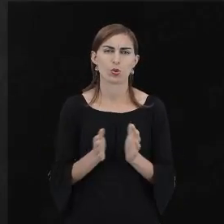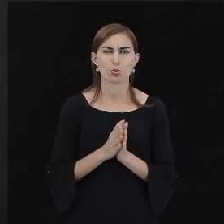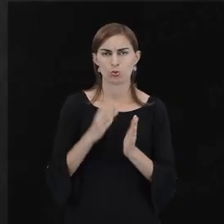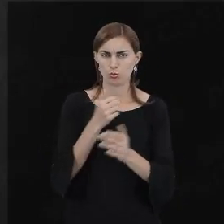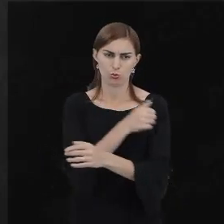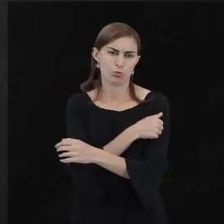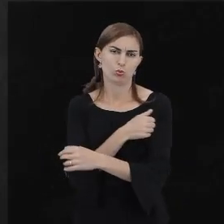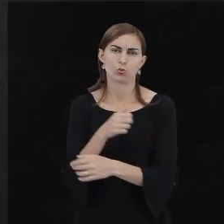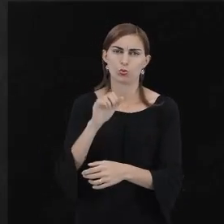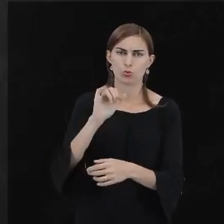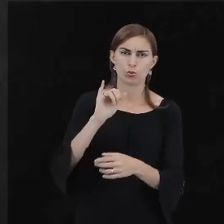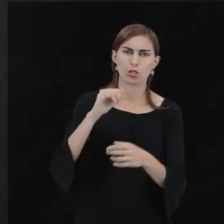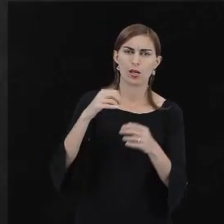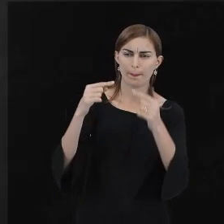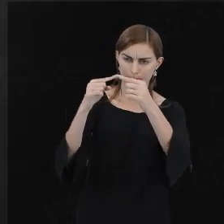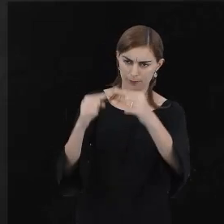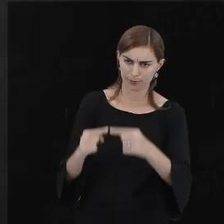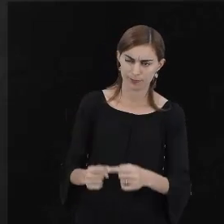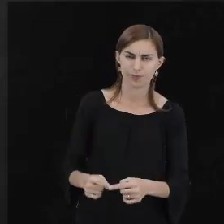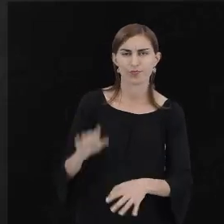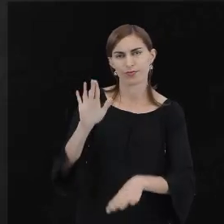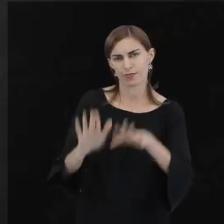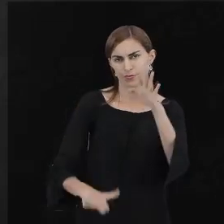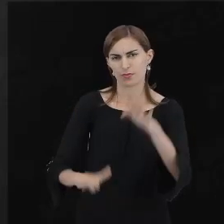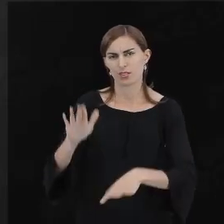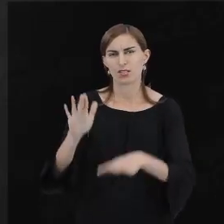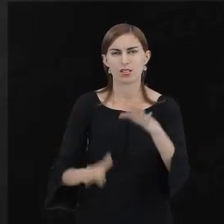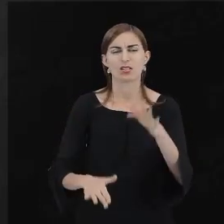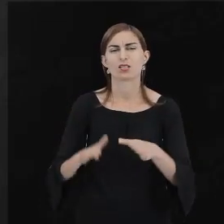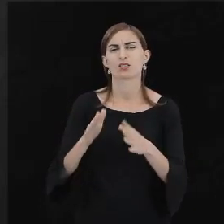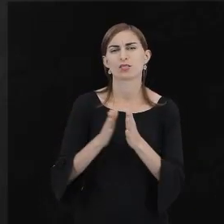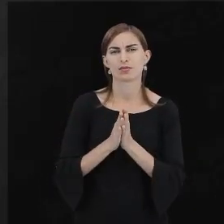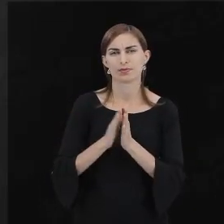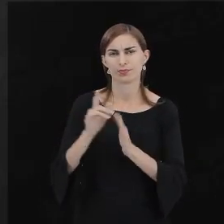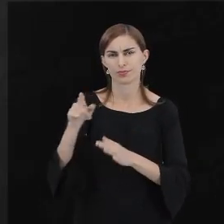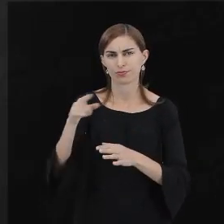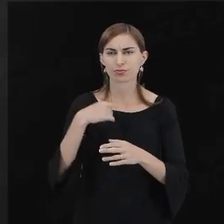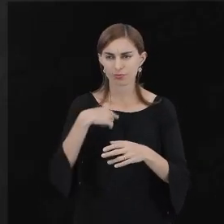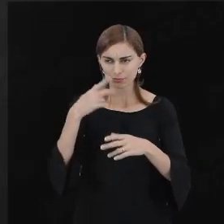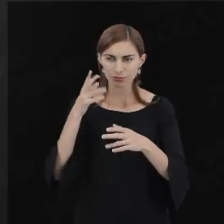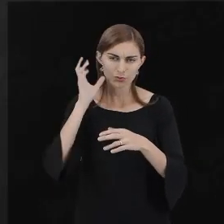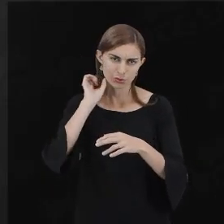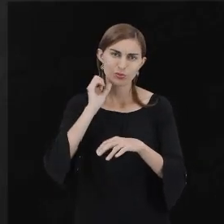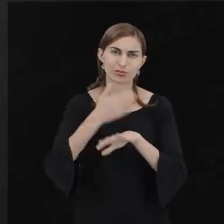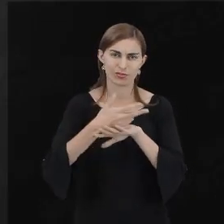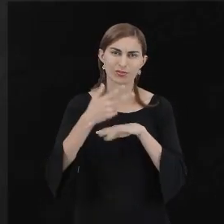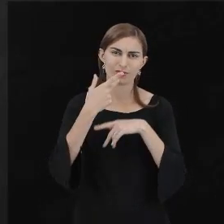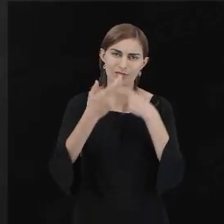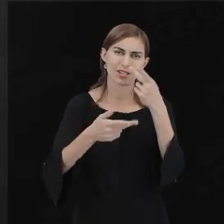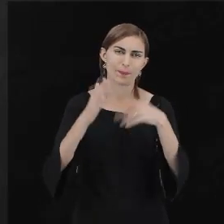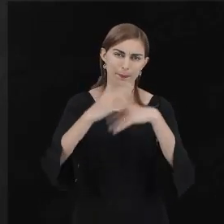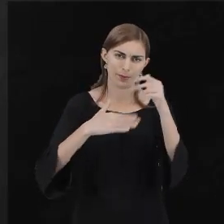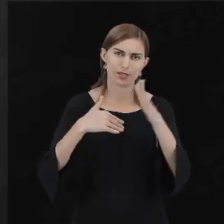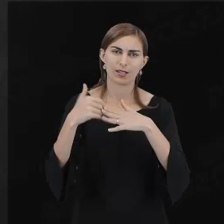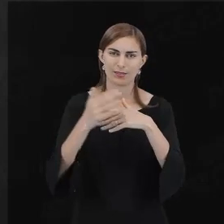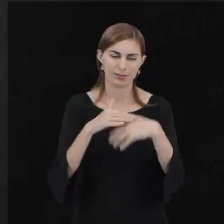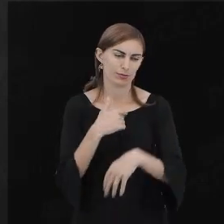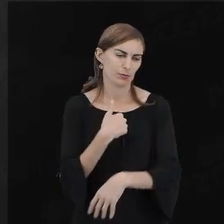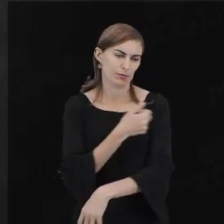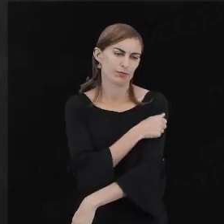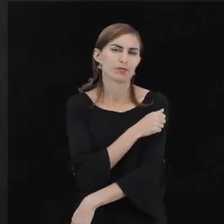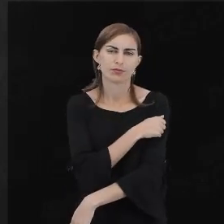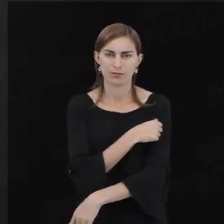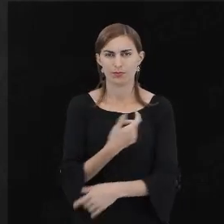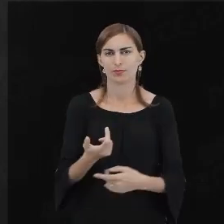na sua reflexão, e muito menos o professor, porque ele também fica de uma forma autômata corrigindo,